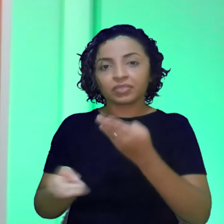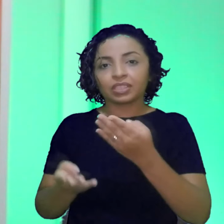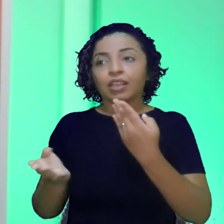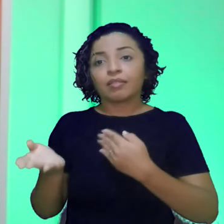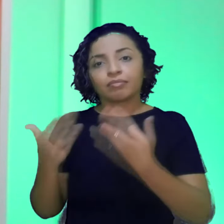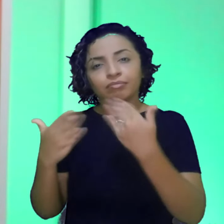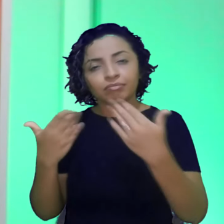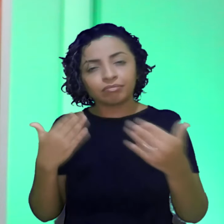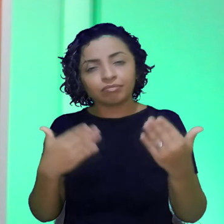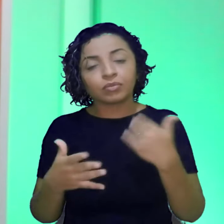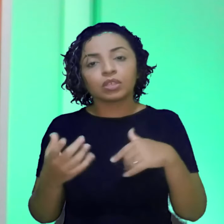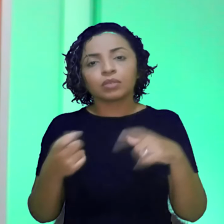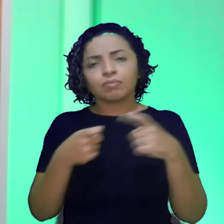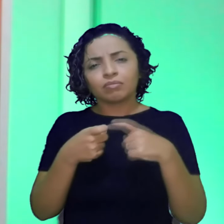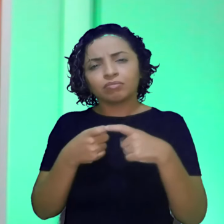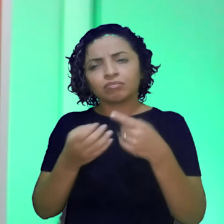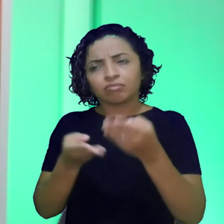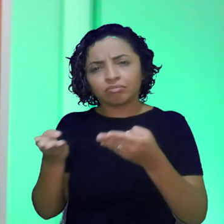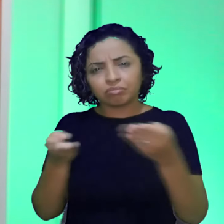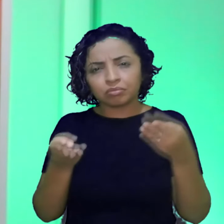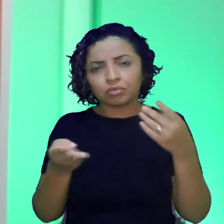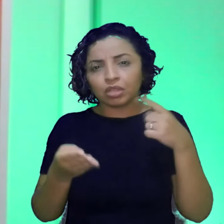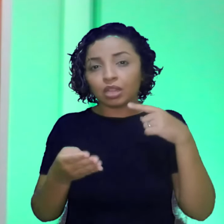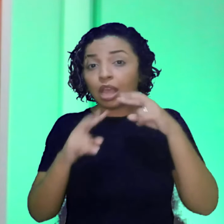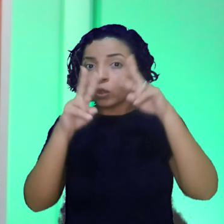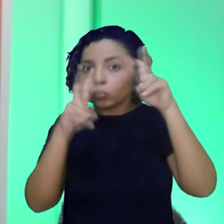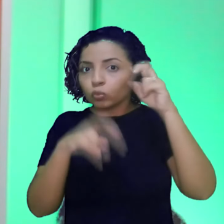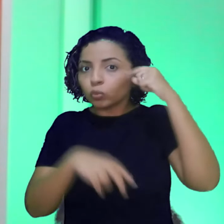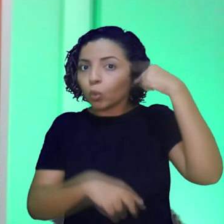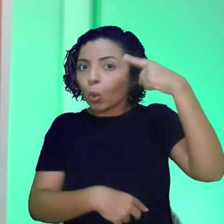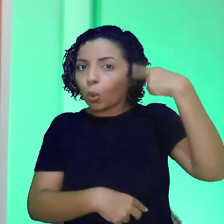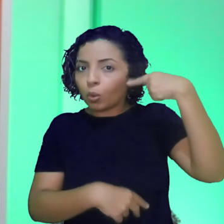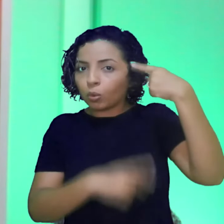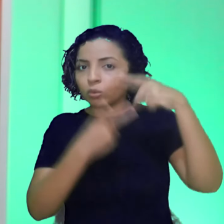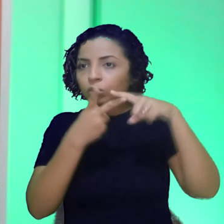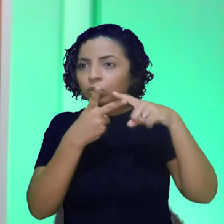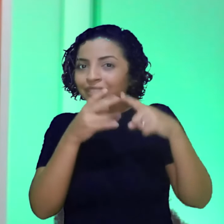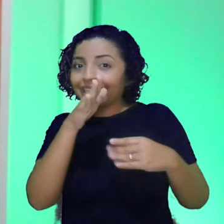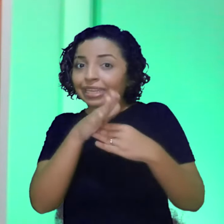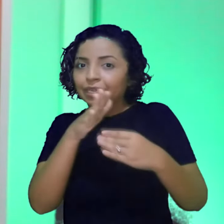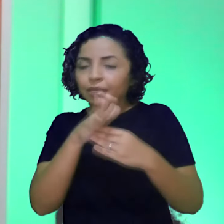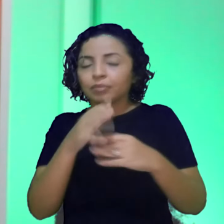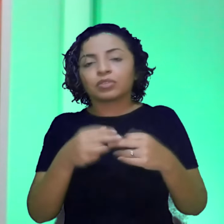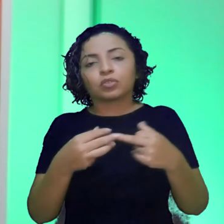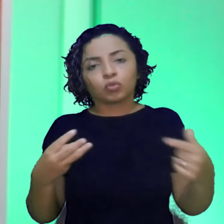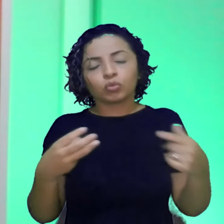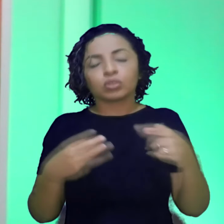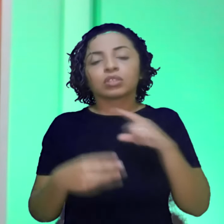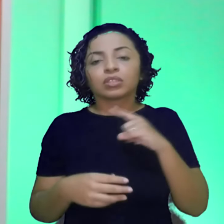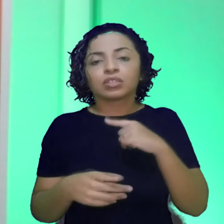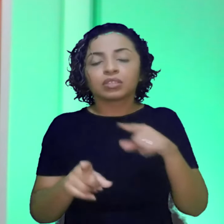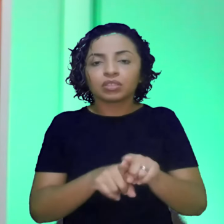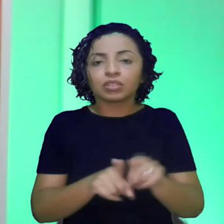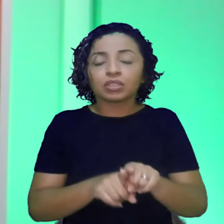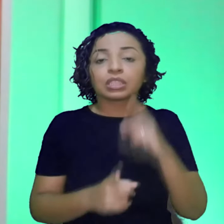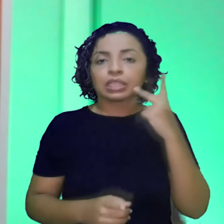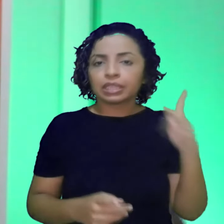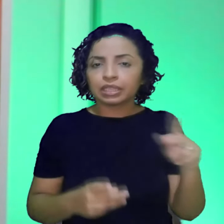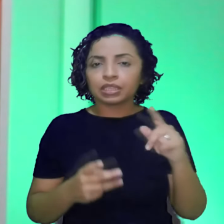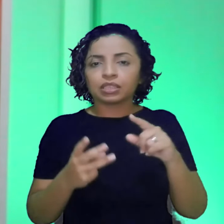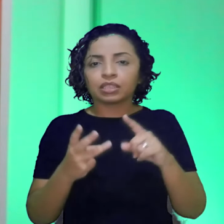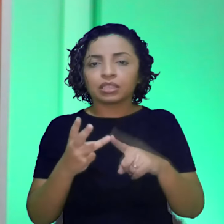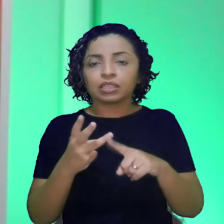meio de conversas com os pacientes, o médico começa a explorar as fronteiras da loucura e seus próprios limites. Em uma narrativa introspectiva e brutal,